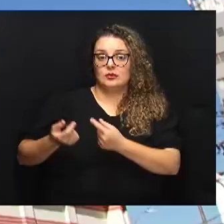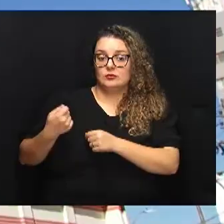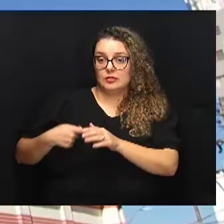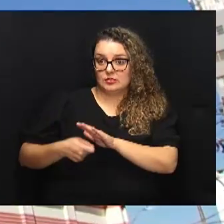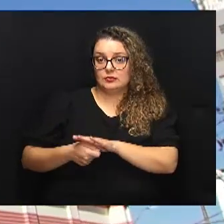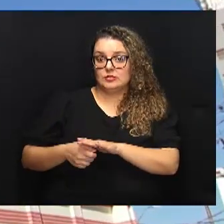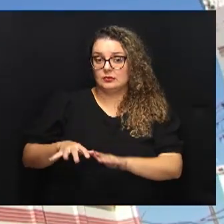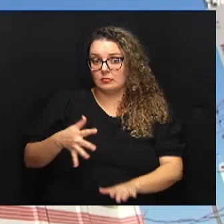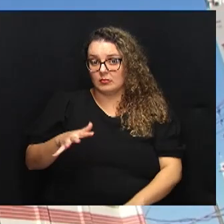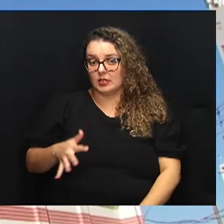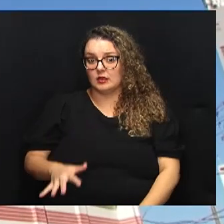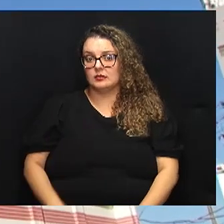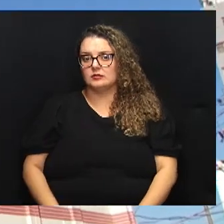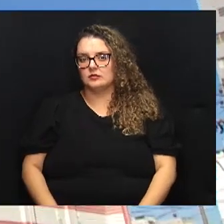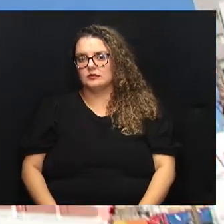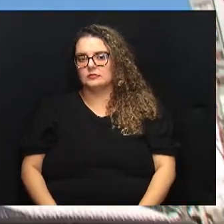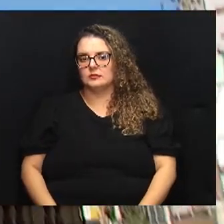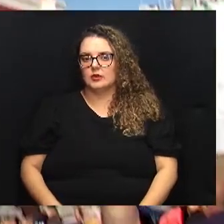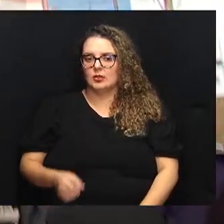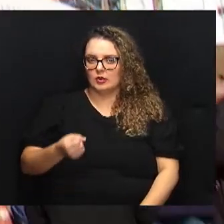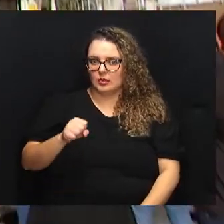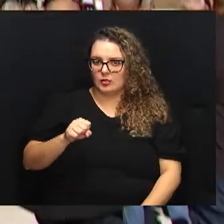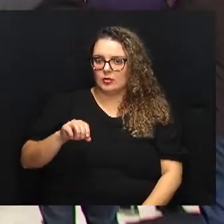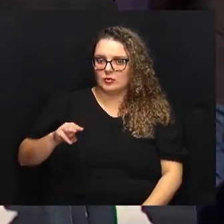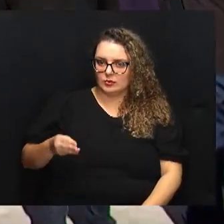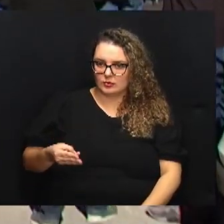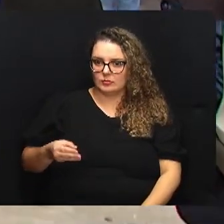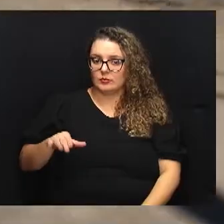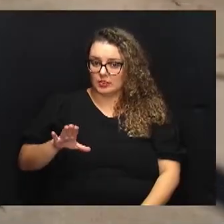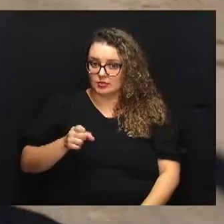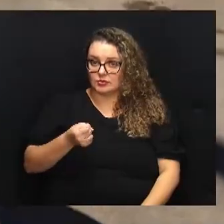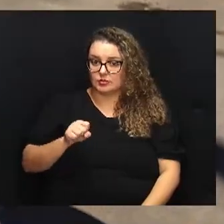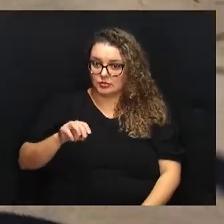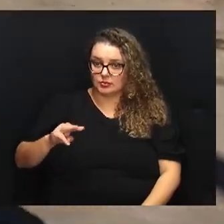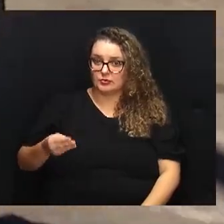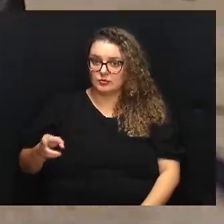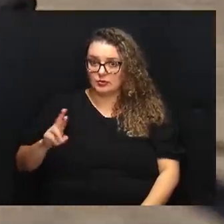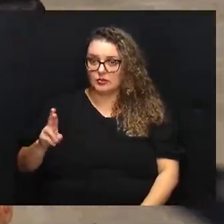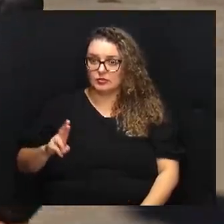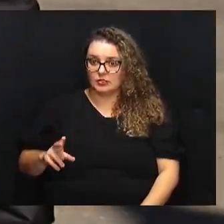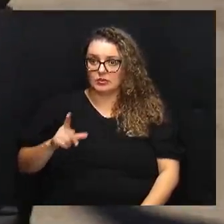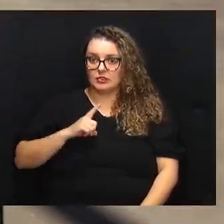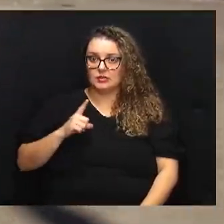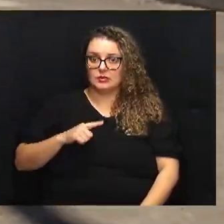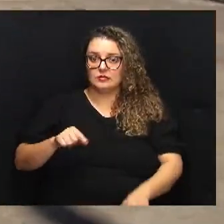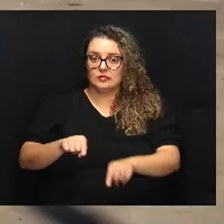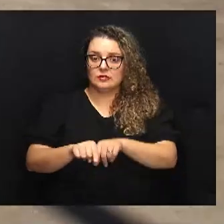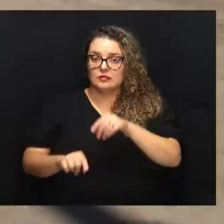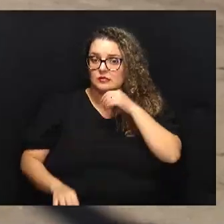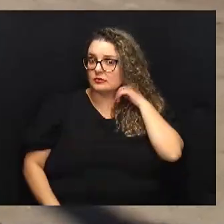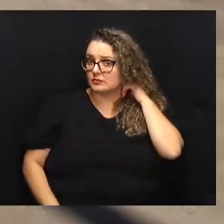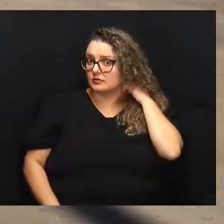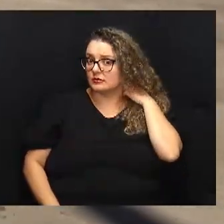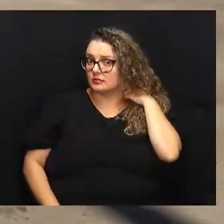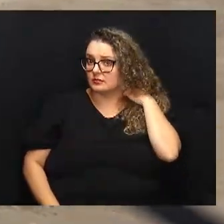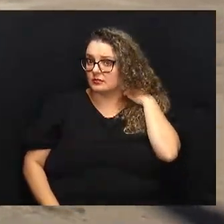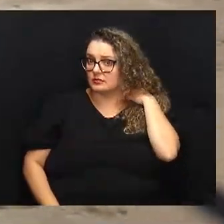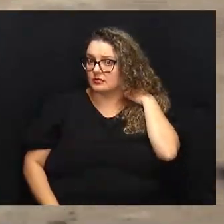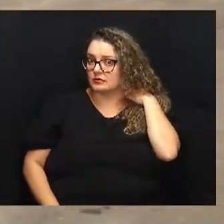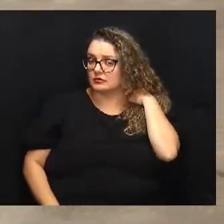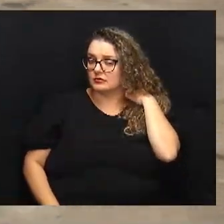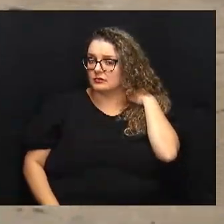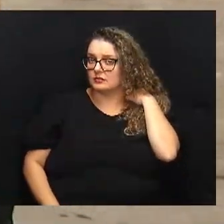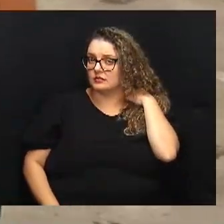de aproximadamente 8 milhões, mais de 8 milhões, que contou inclusive também com uma emenda parlamentar de